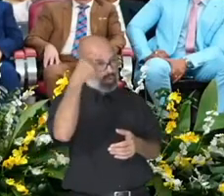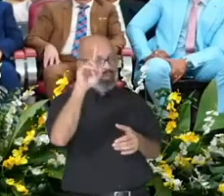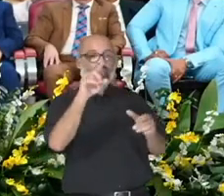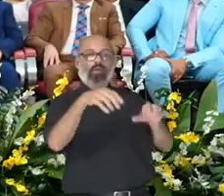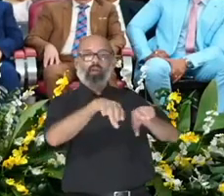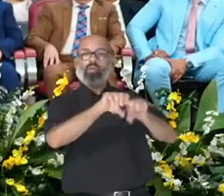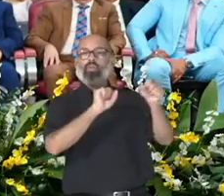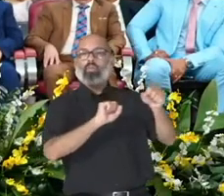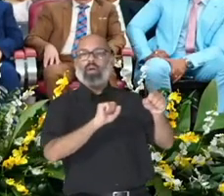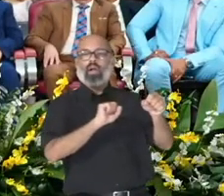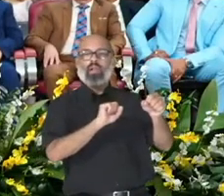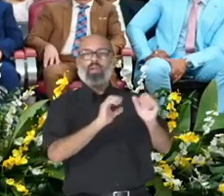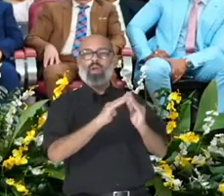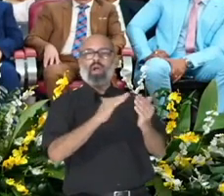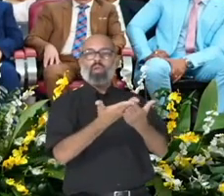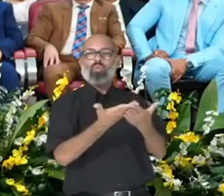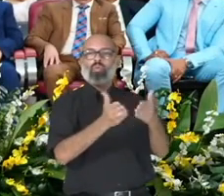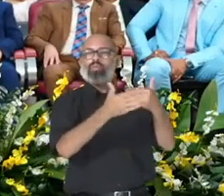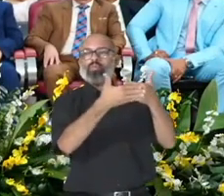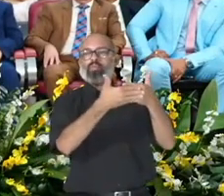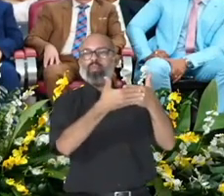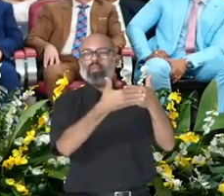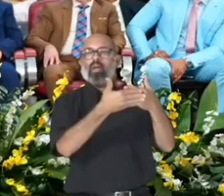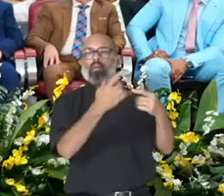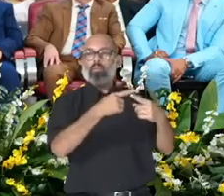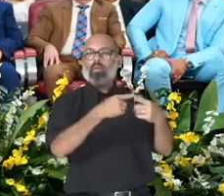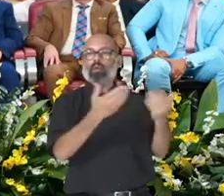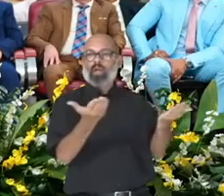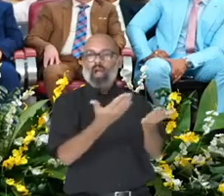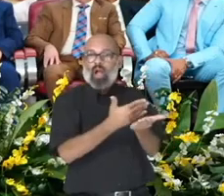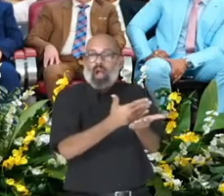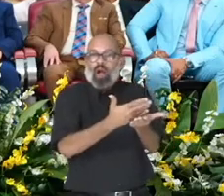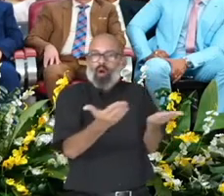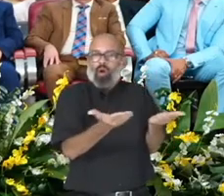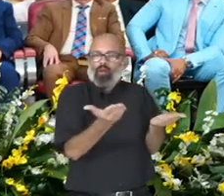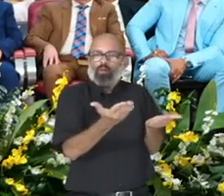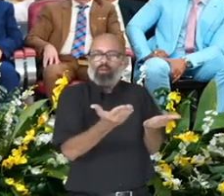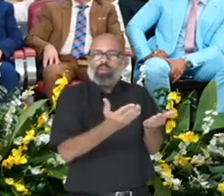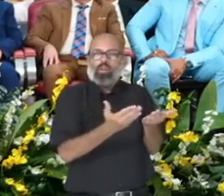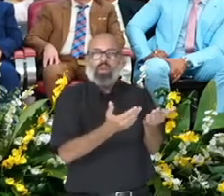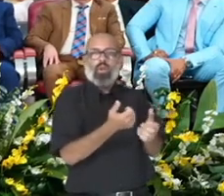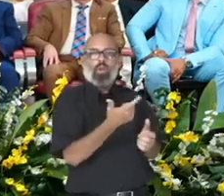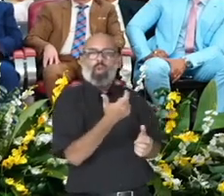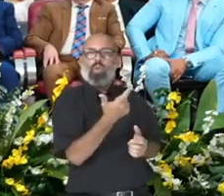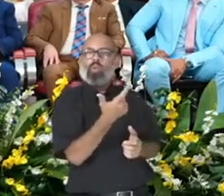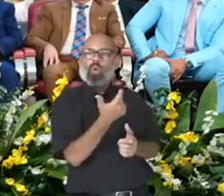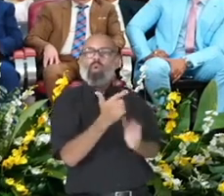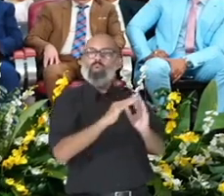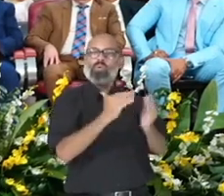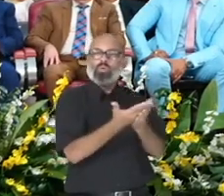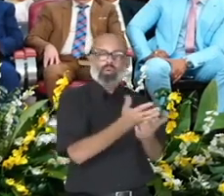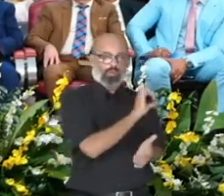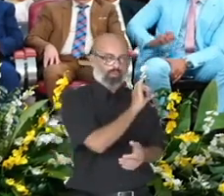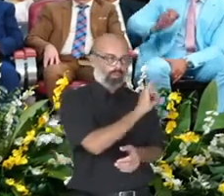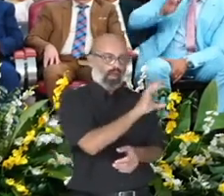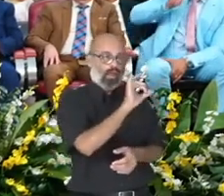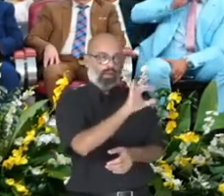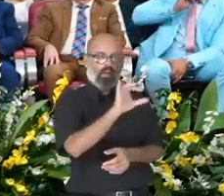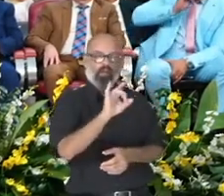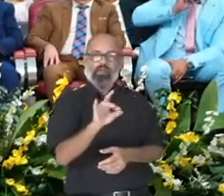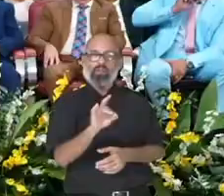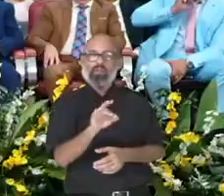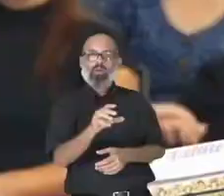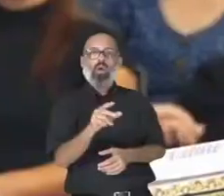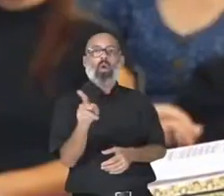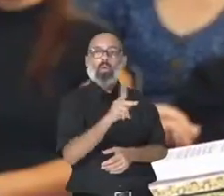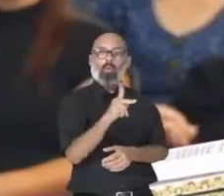formatura. A escola vai fechar, porque a partir de agora vocês vão montar 12 escolas. Cada um de vocês será um